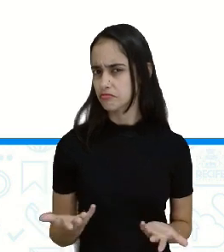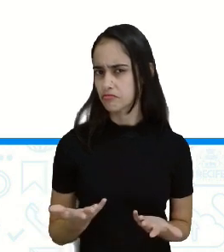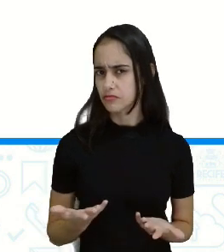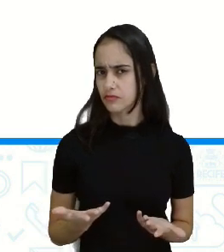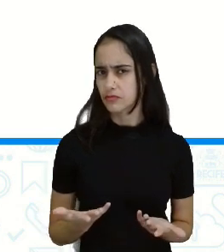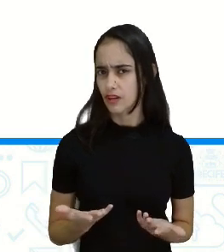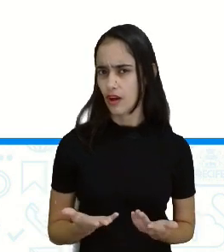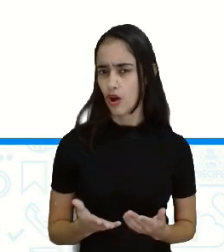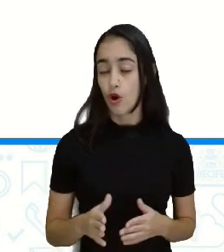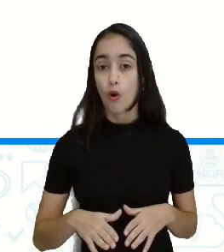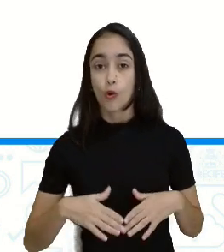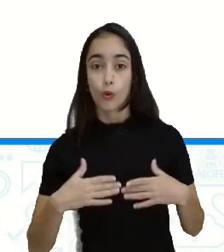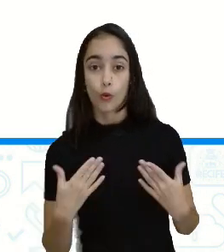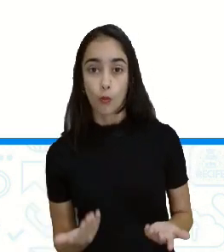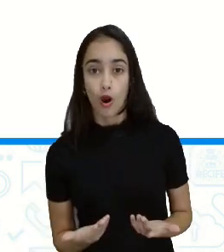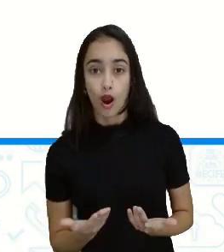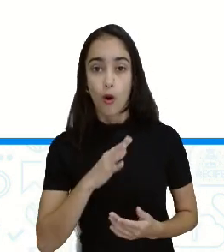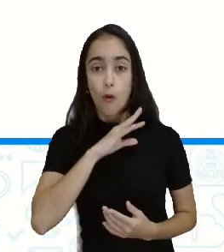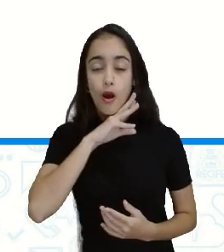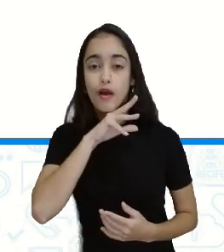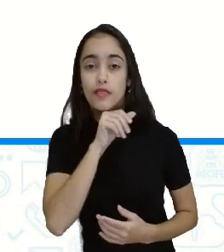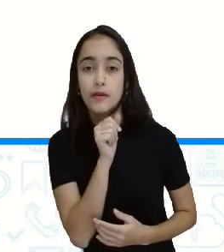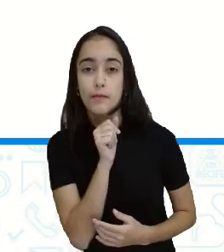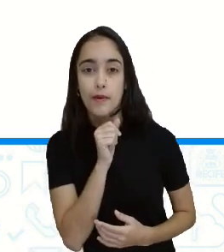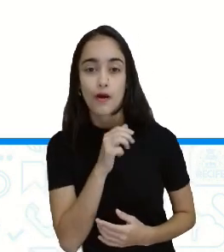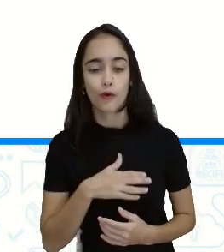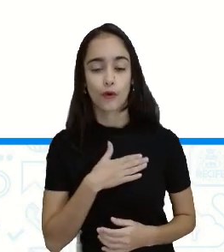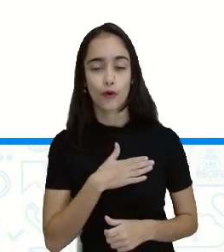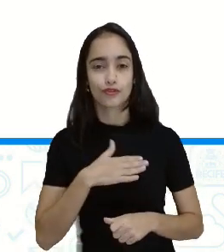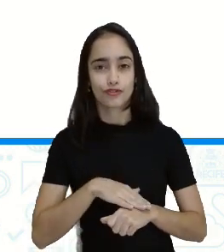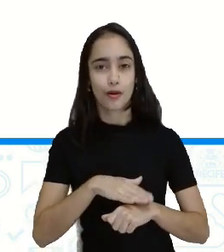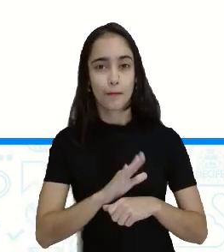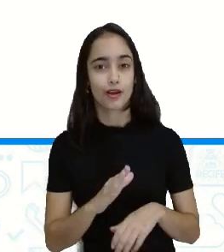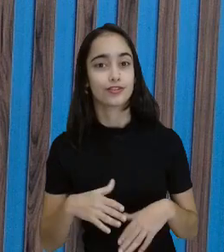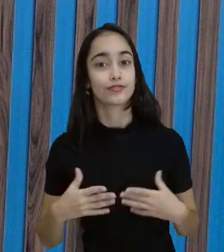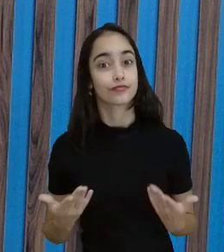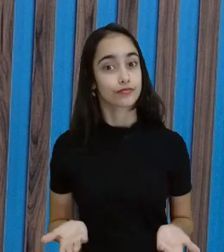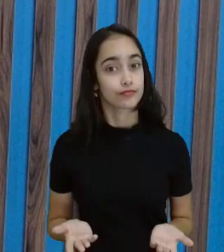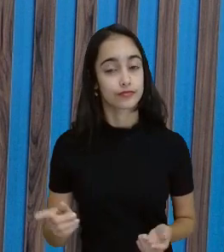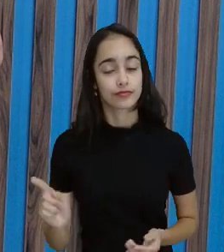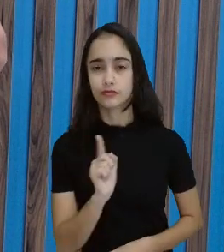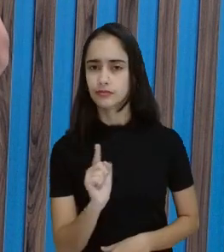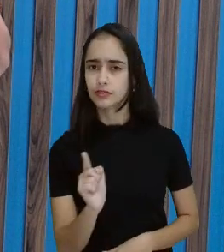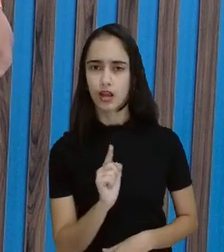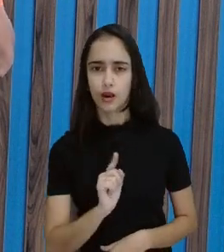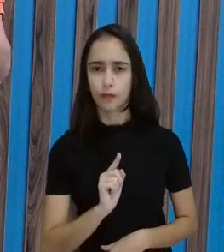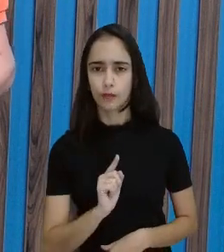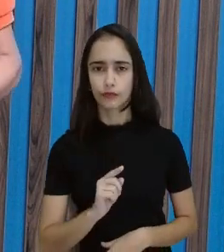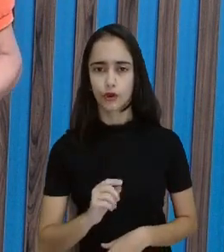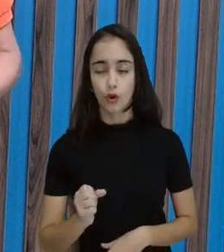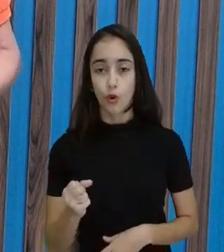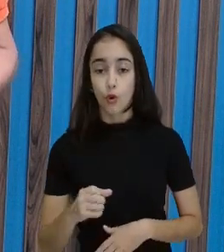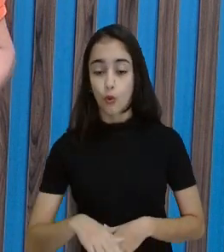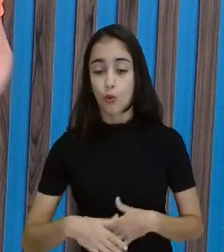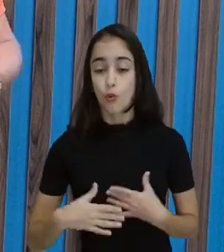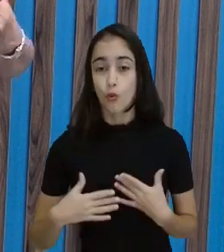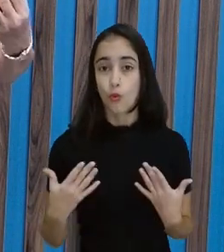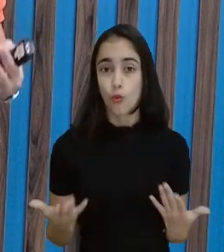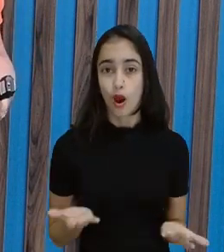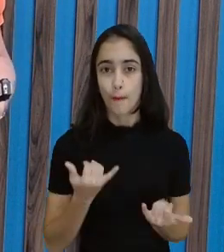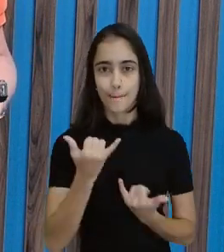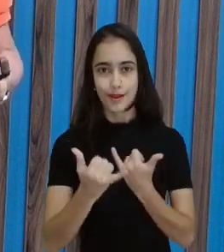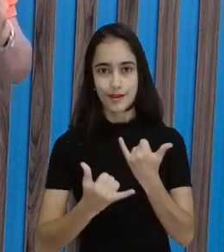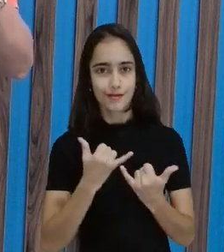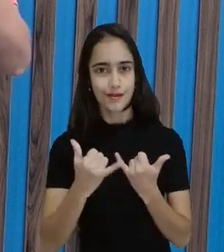animal de estimação preferido do estudante? Não. Fala sobre o quê? Quais as brincadeiras preferidas